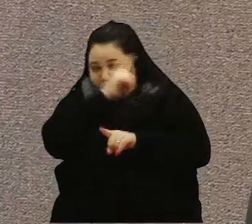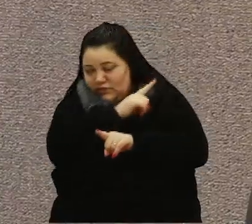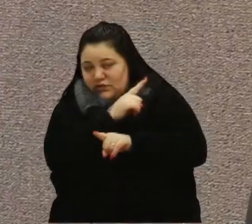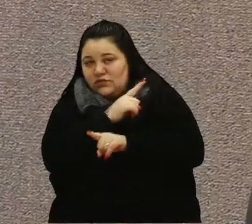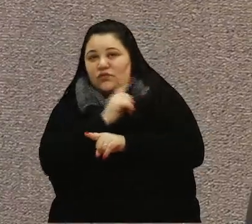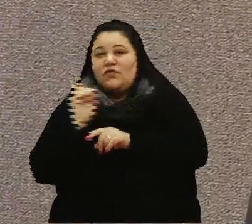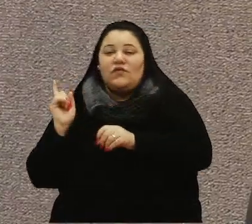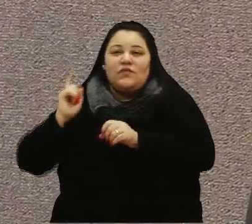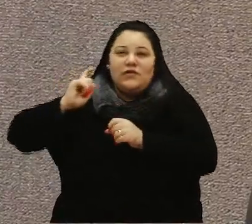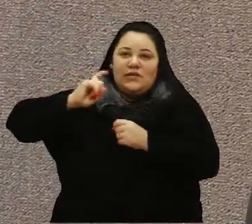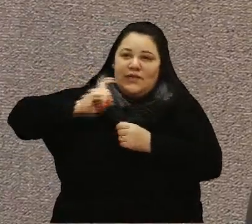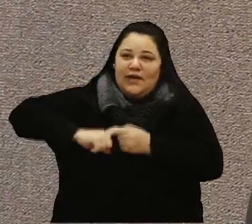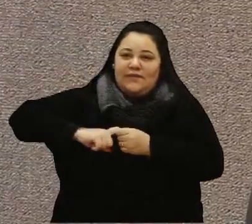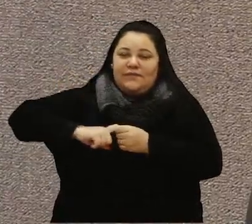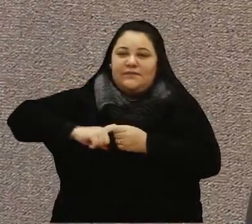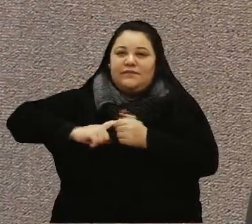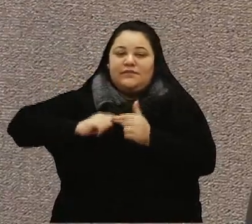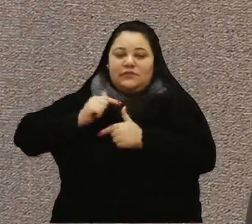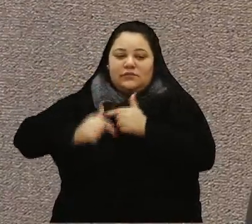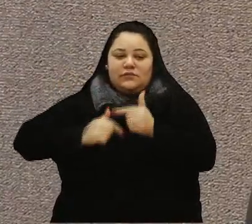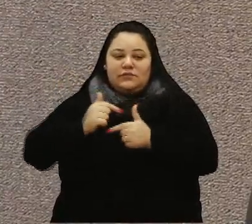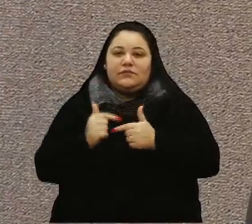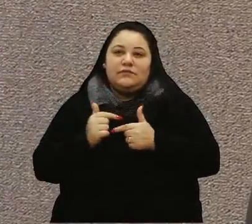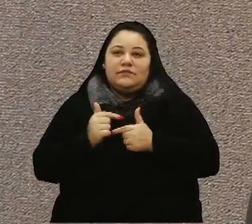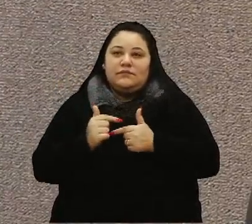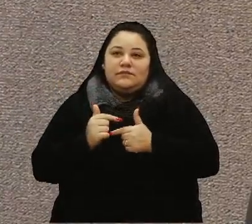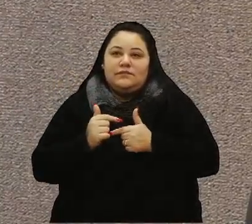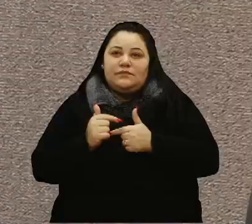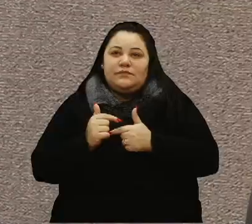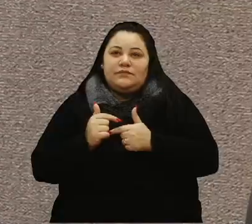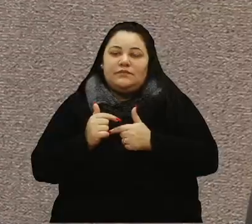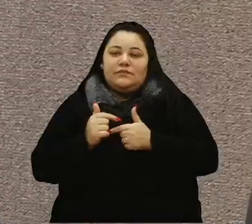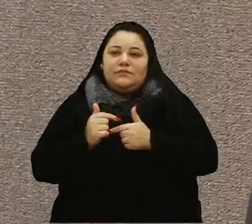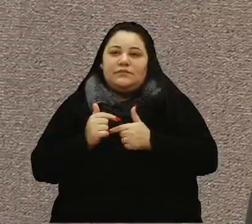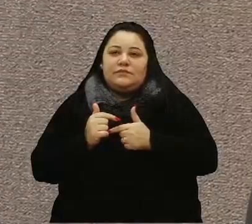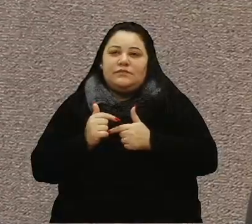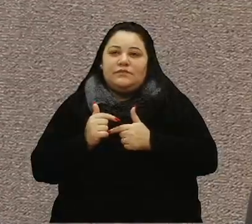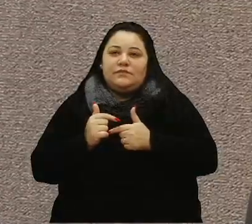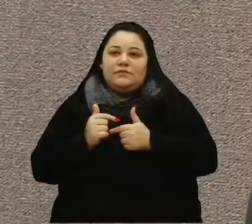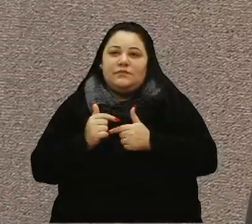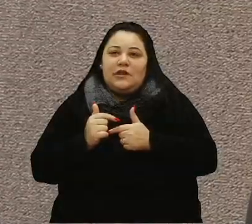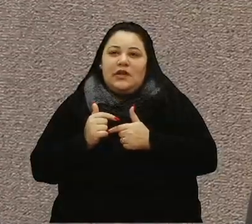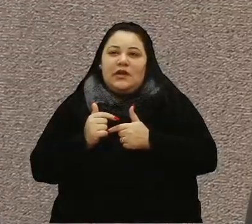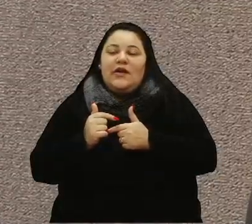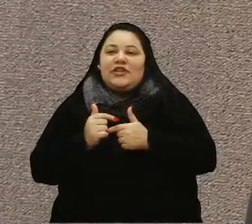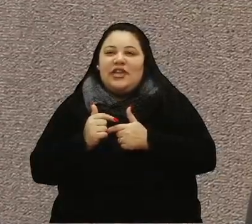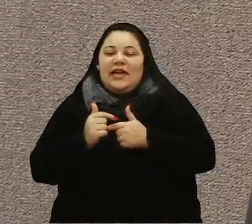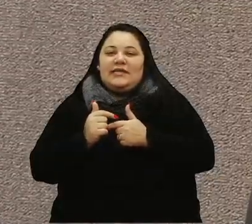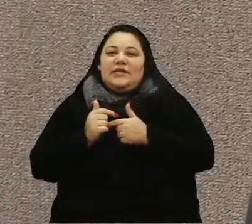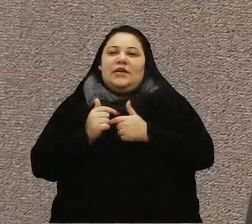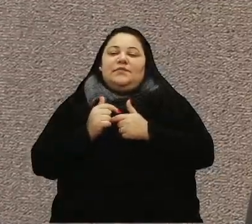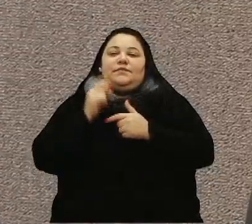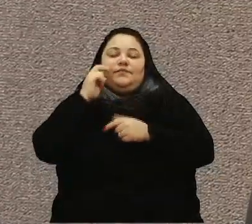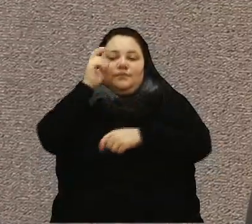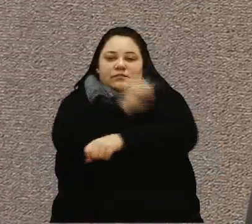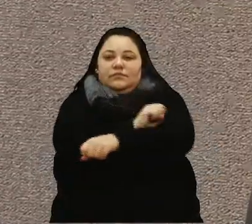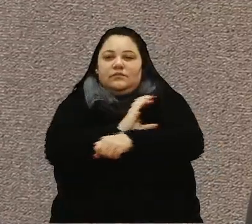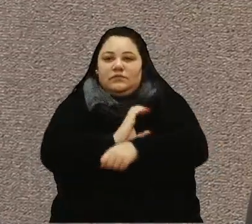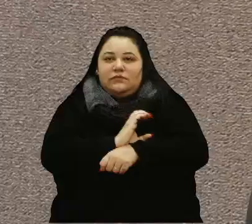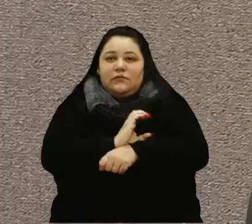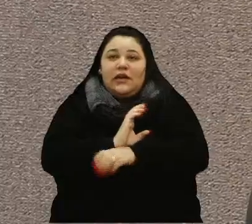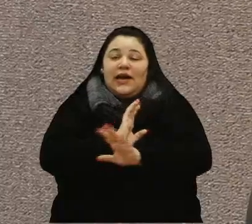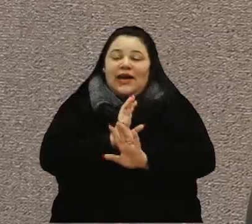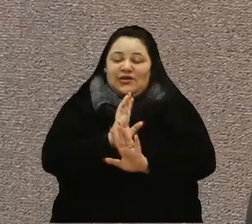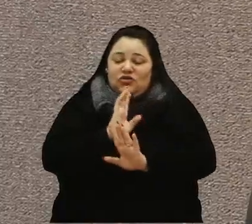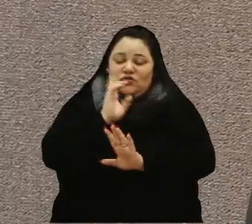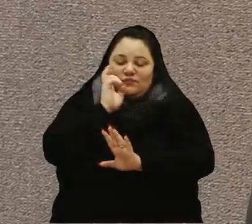voltar ao mercado de trabalho a partir de uma certa idade. O entendimento das questões de cultura, de lazer, da